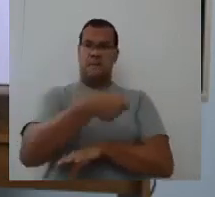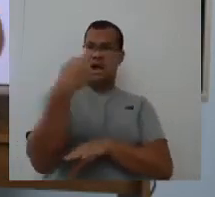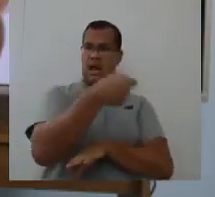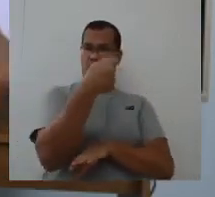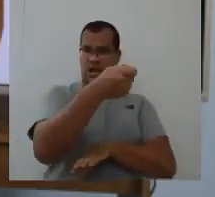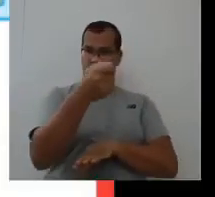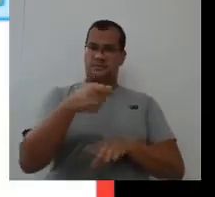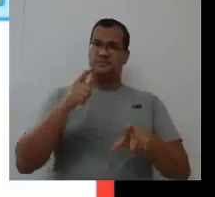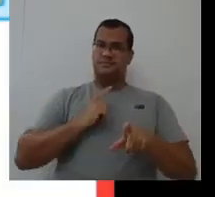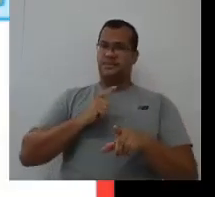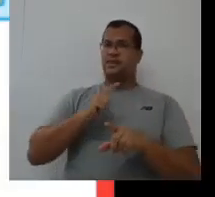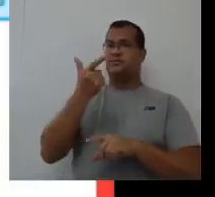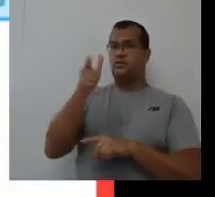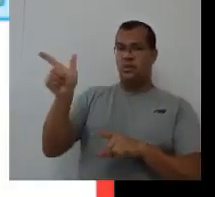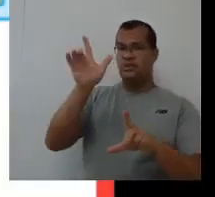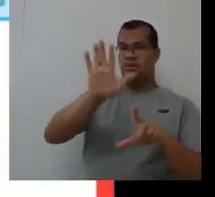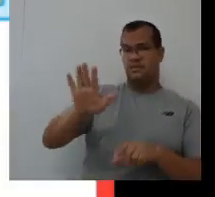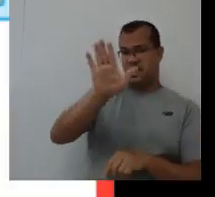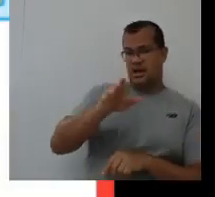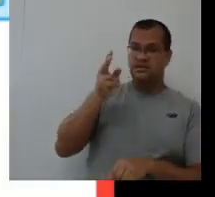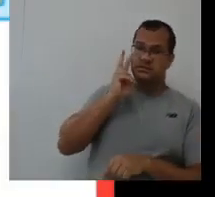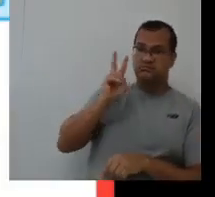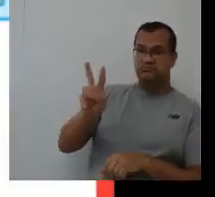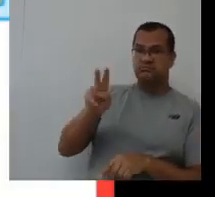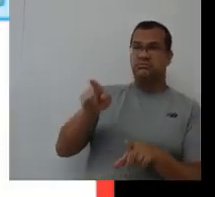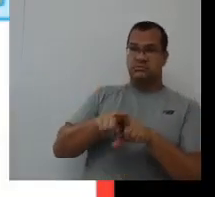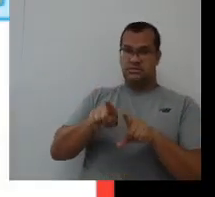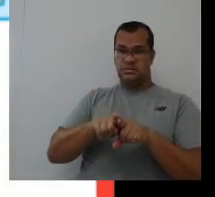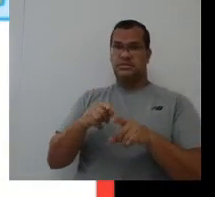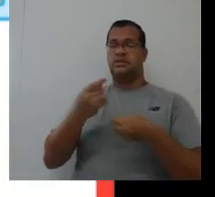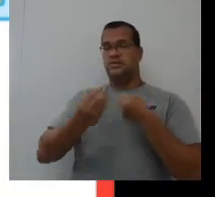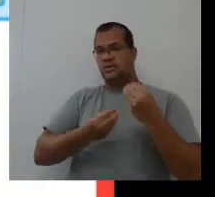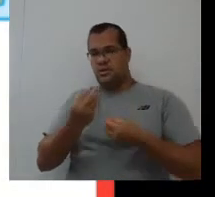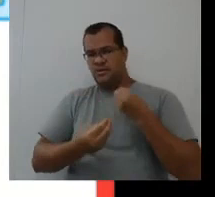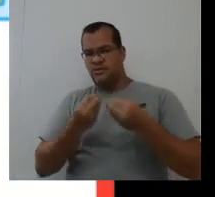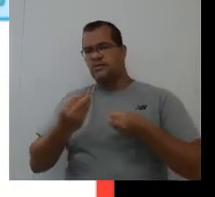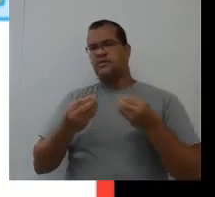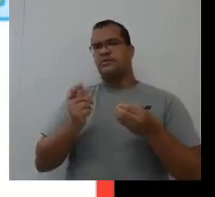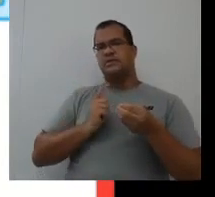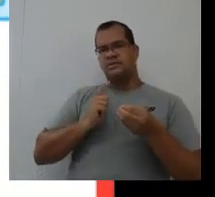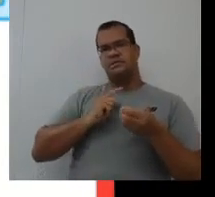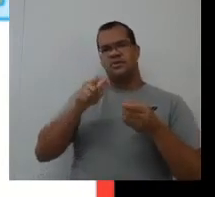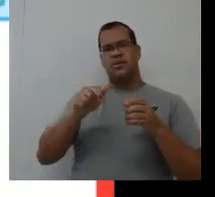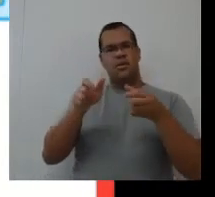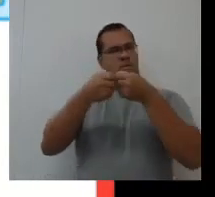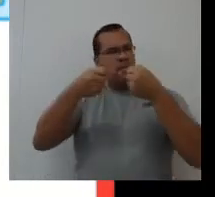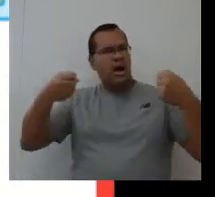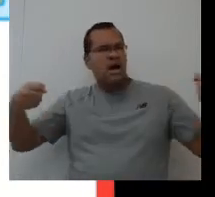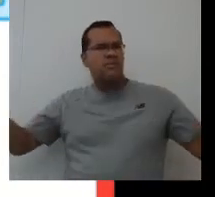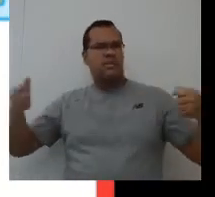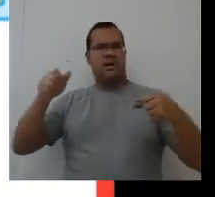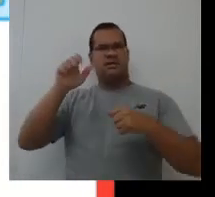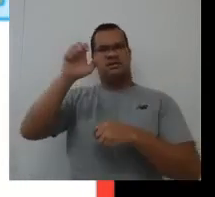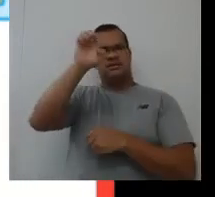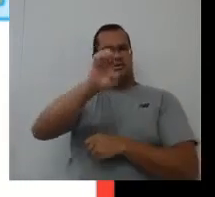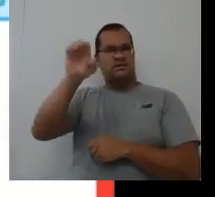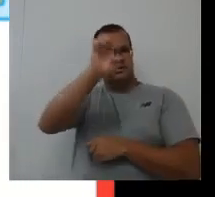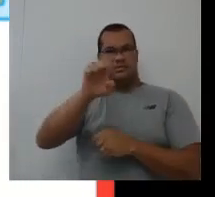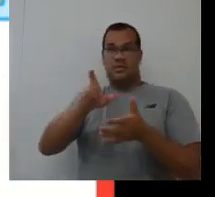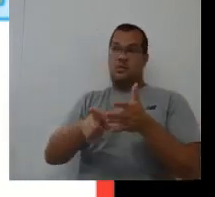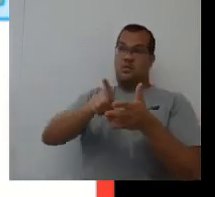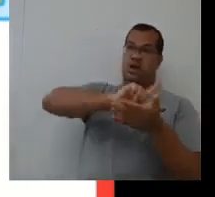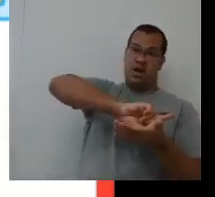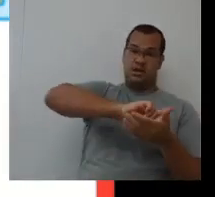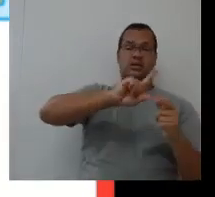Aqui é uma imagem que eu também já trouxe no outro momento, que é a questão do mapa dos territórios europeus antes